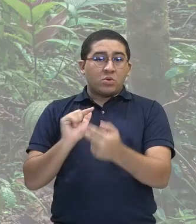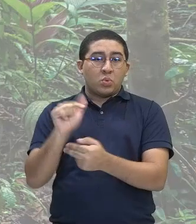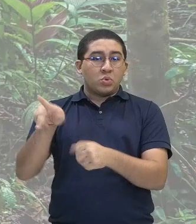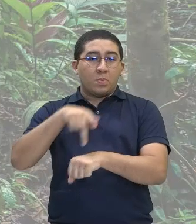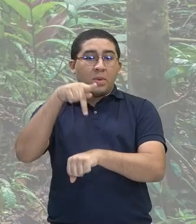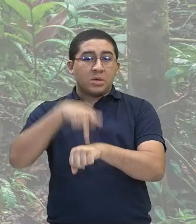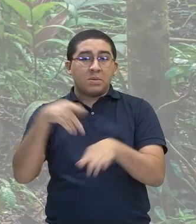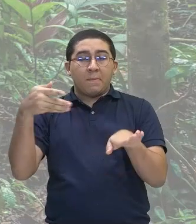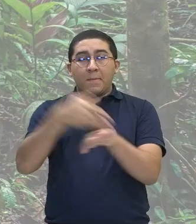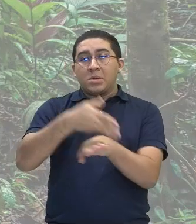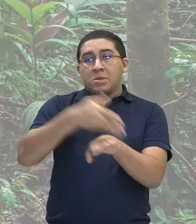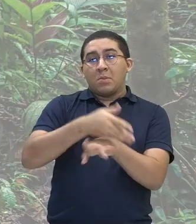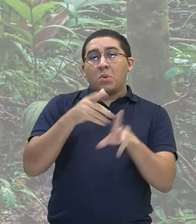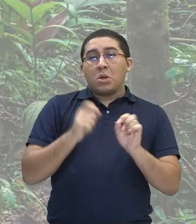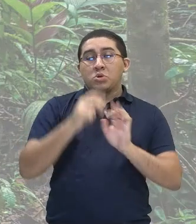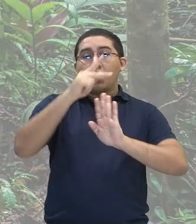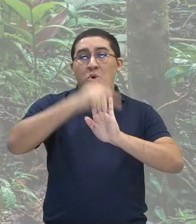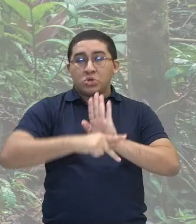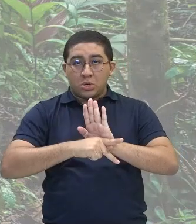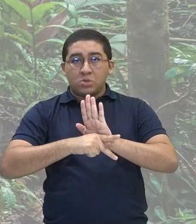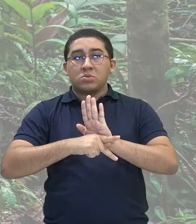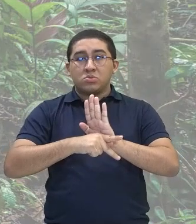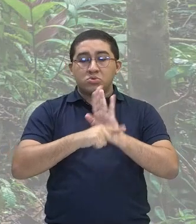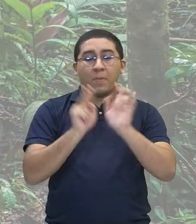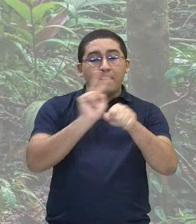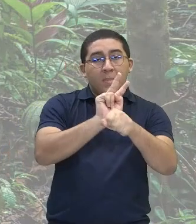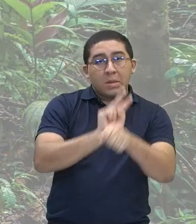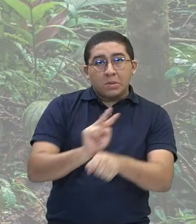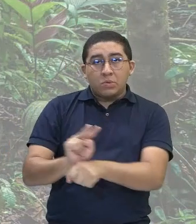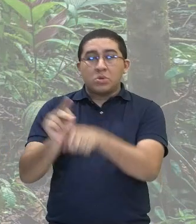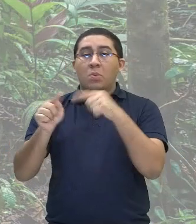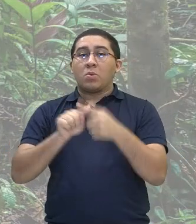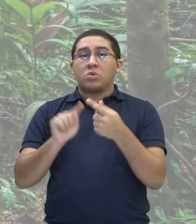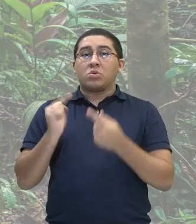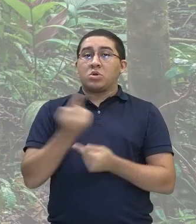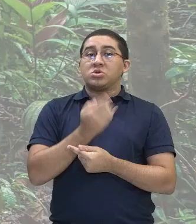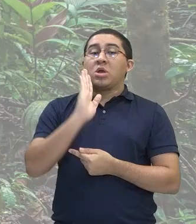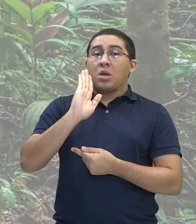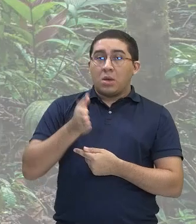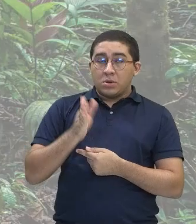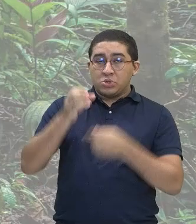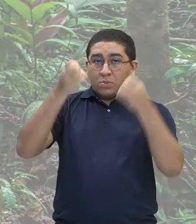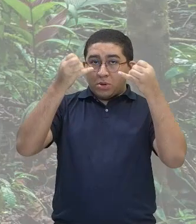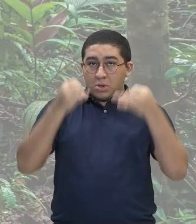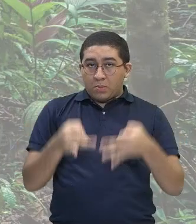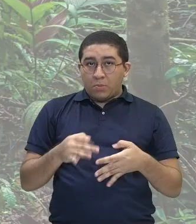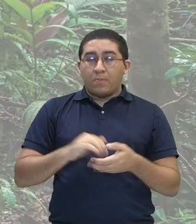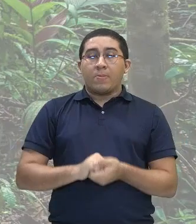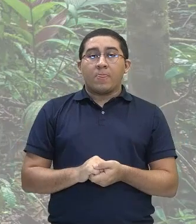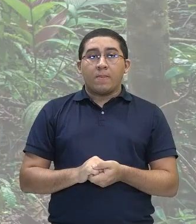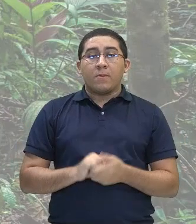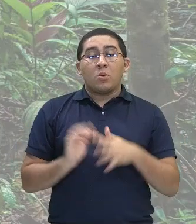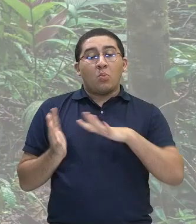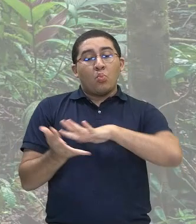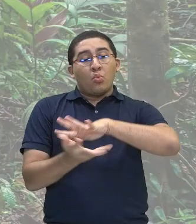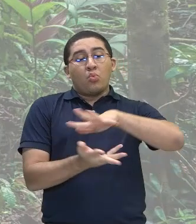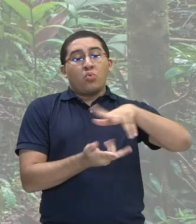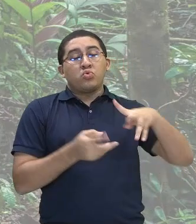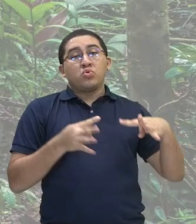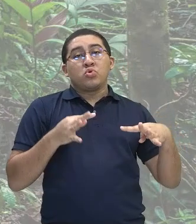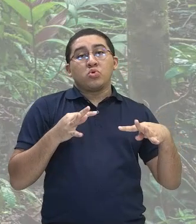esses projetos de preservação, porque, como a gente comentou, é de interesse mundial